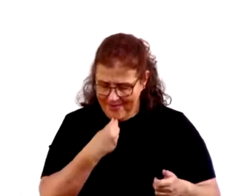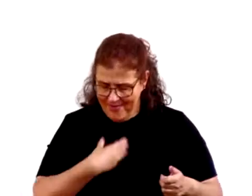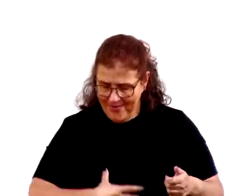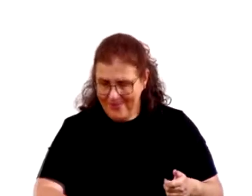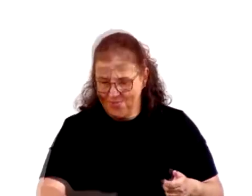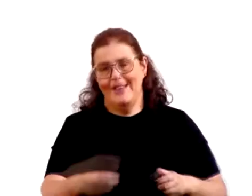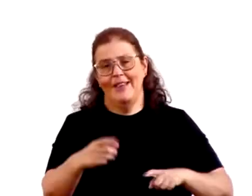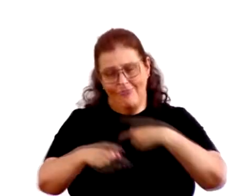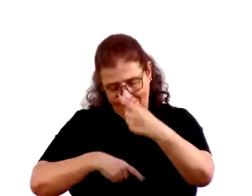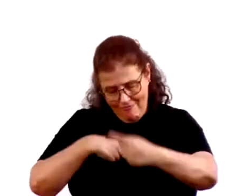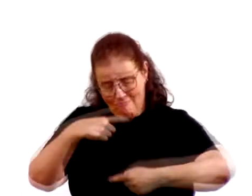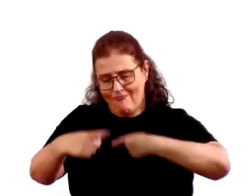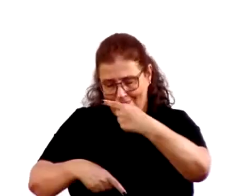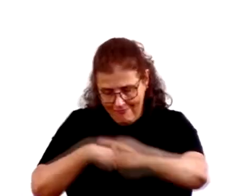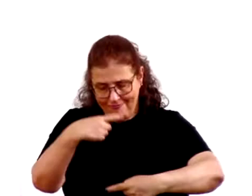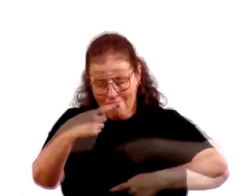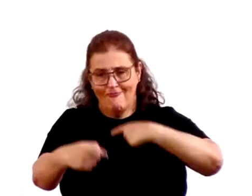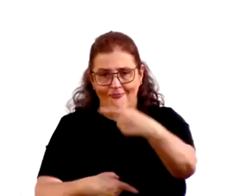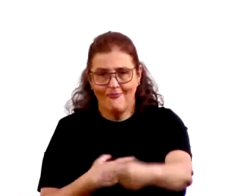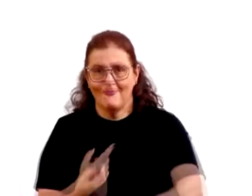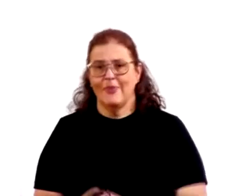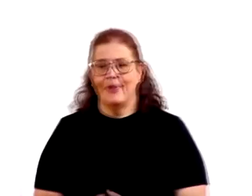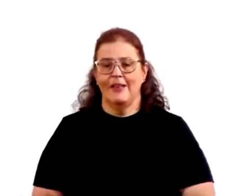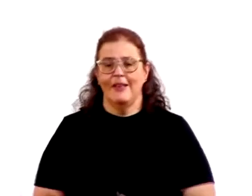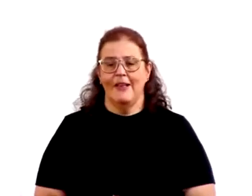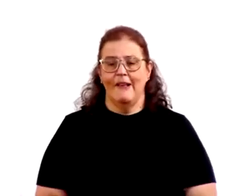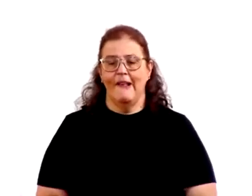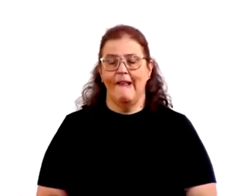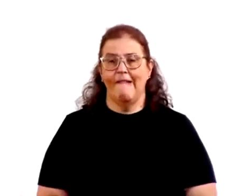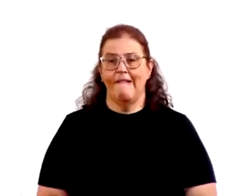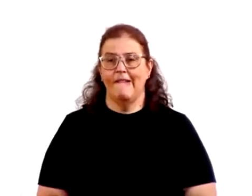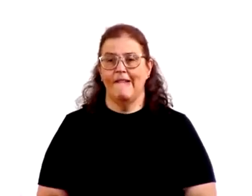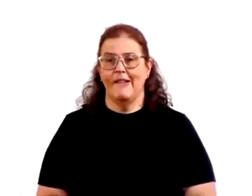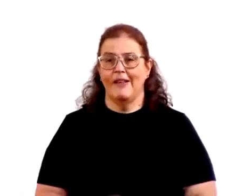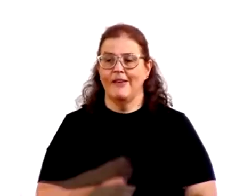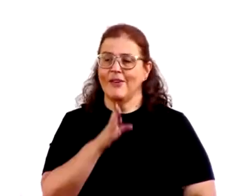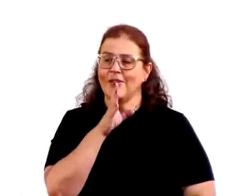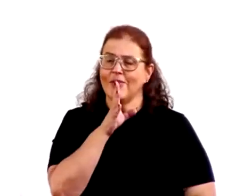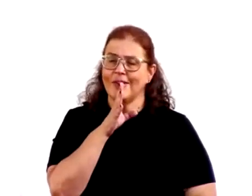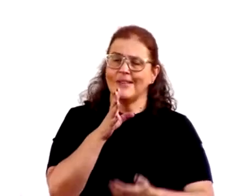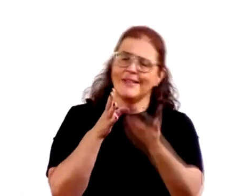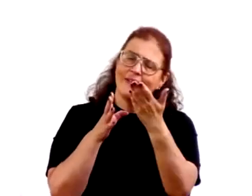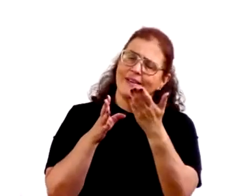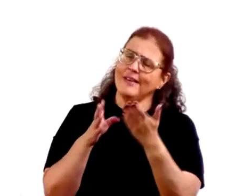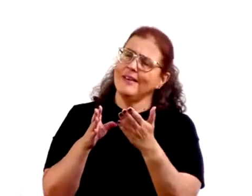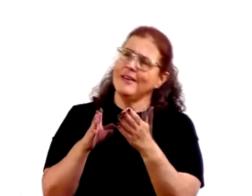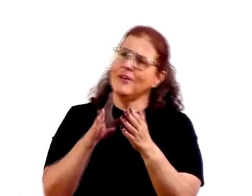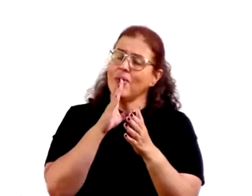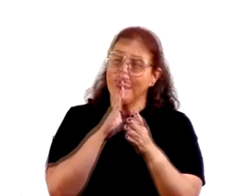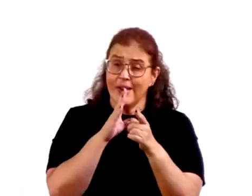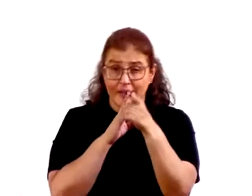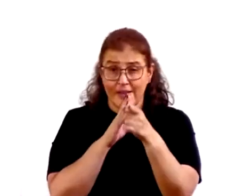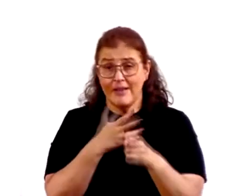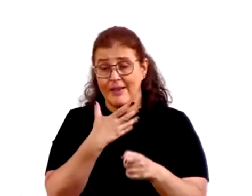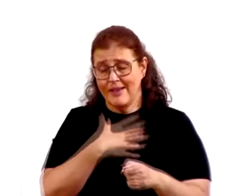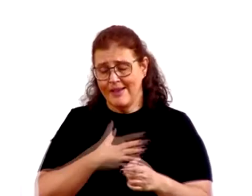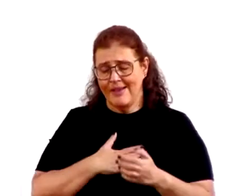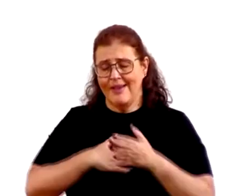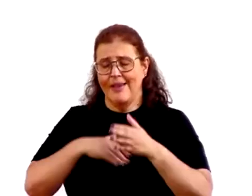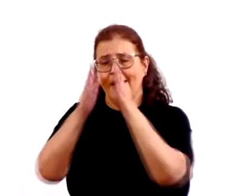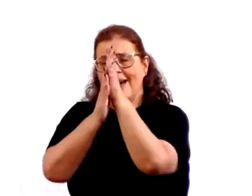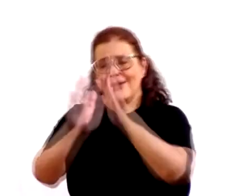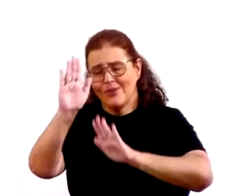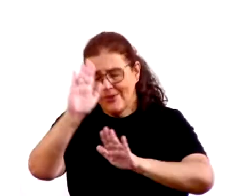tá bom? O pastor gostaria muito que você reconhecesse e adorasse a este rei, o Rei da